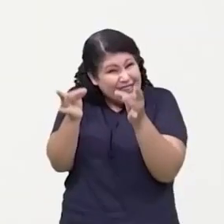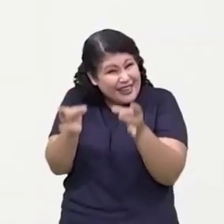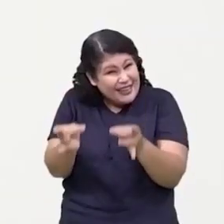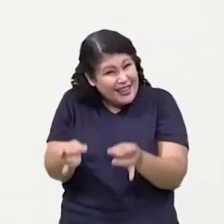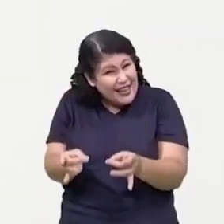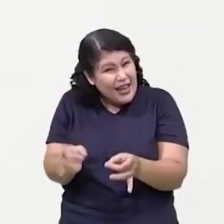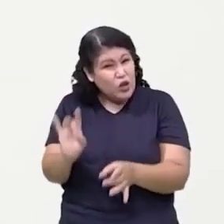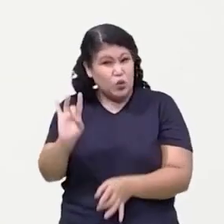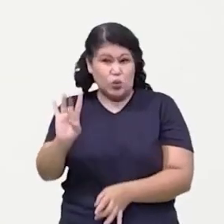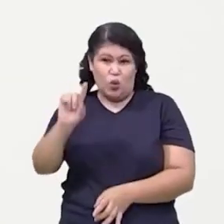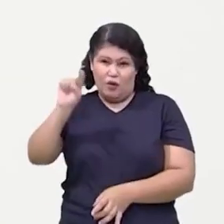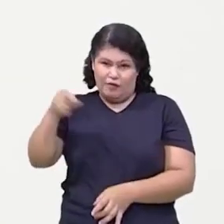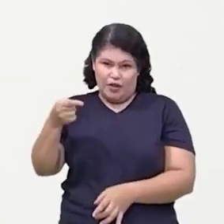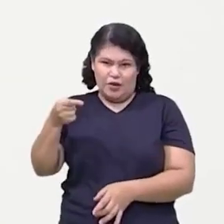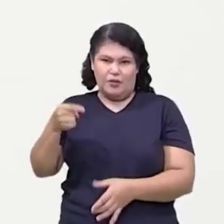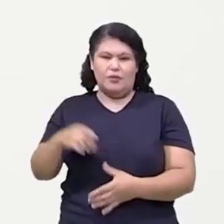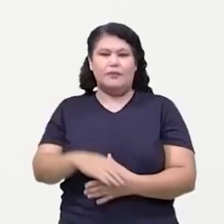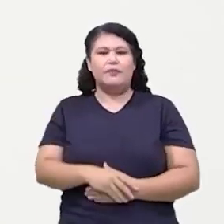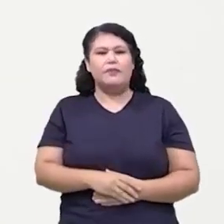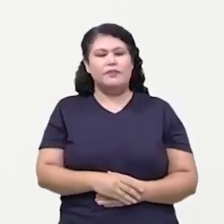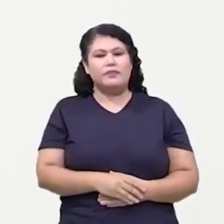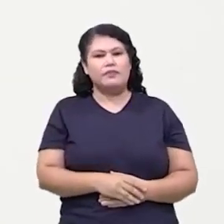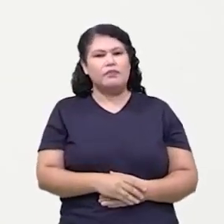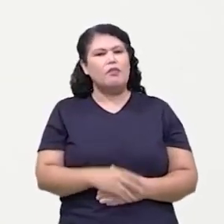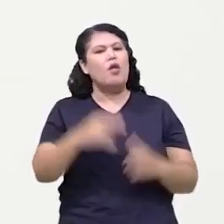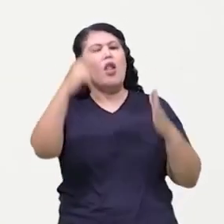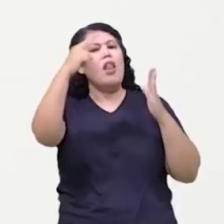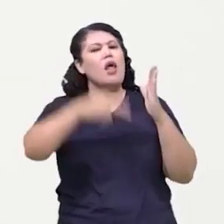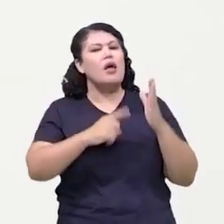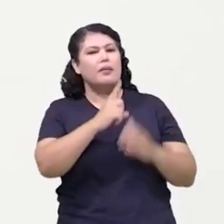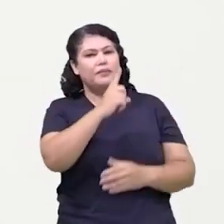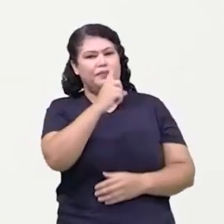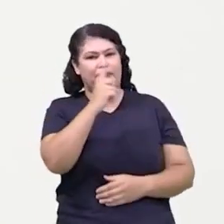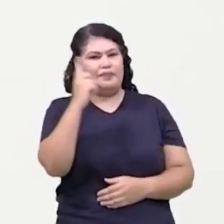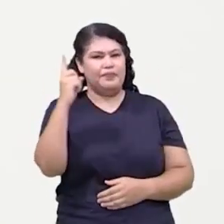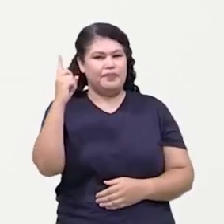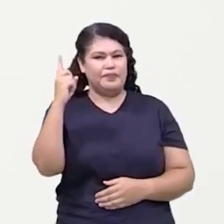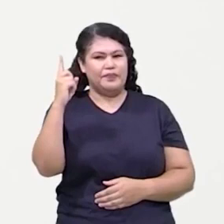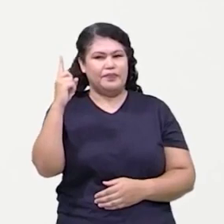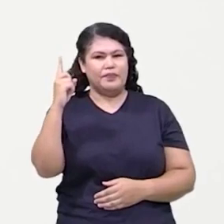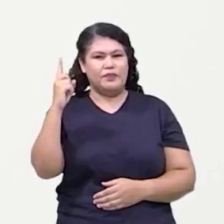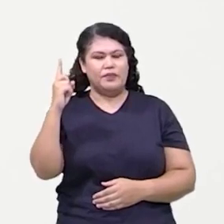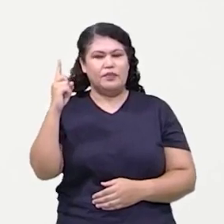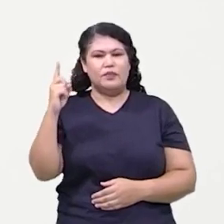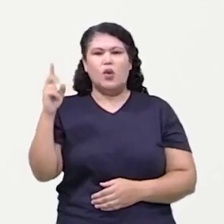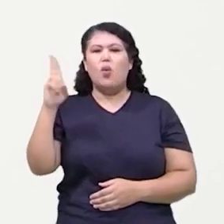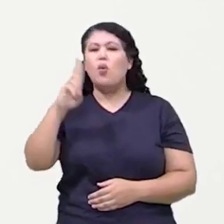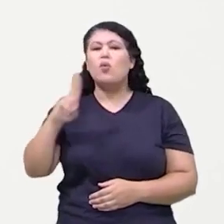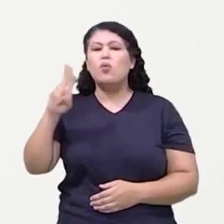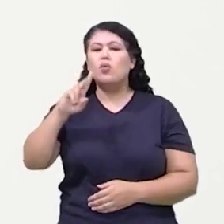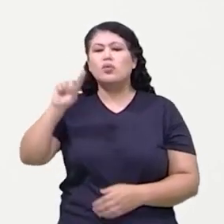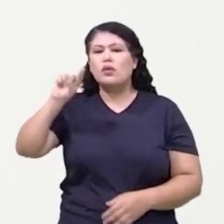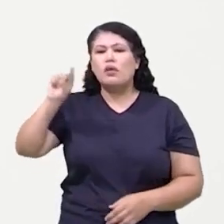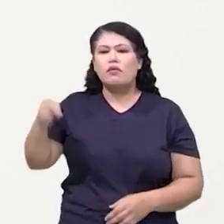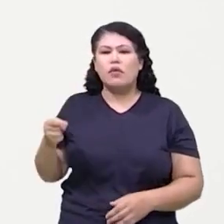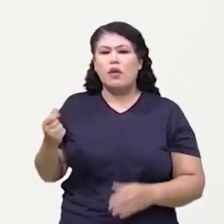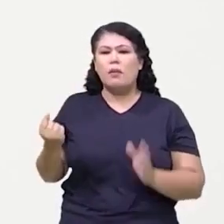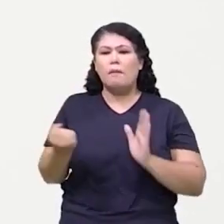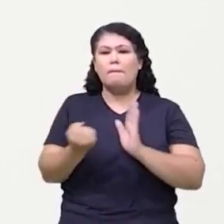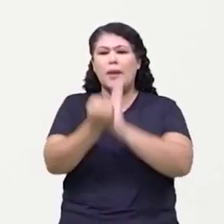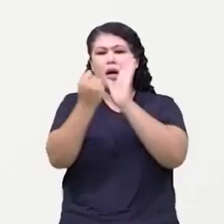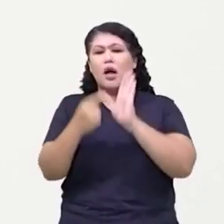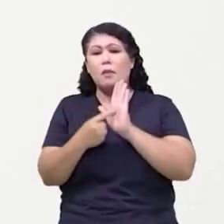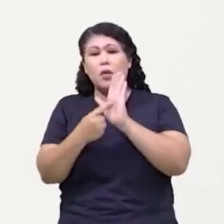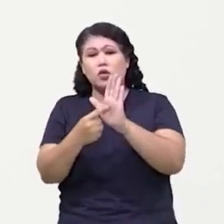mais. Vamos ler um pouquinho. Usa-se a vírgula para marcar expressões